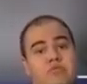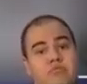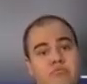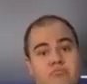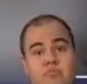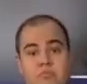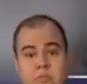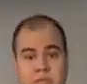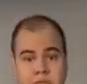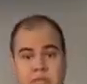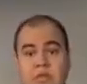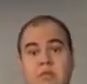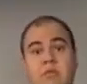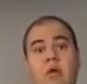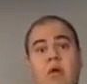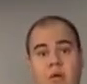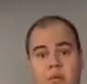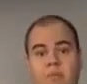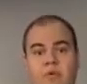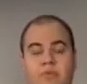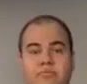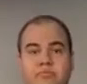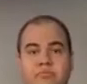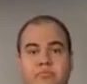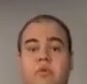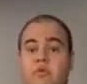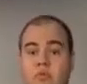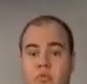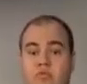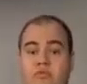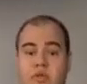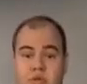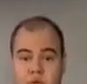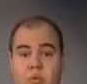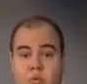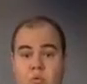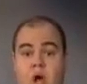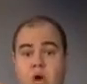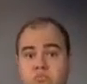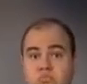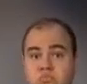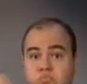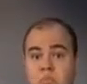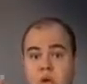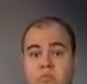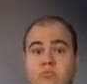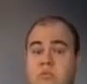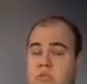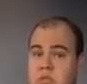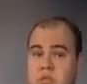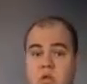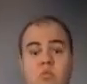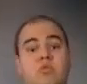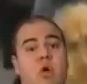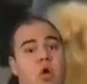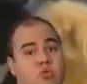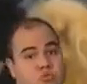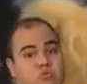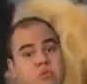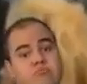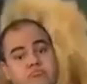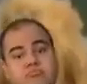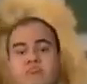presidente da República na época. Dos 94 deputados eleitos, 32 assumem o mandato na